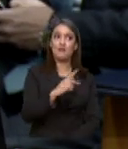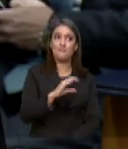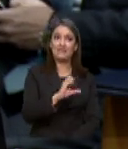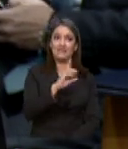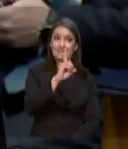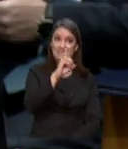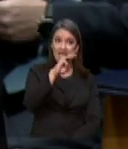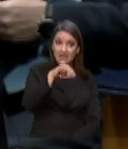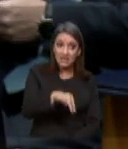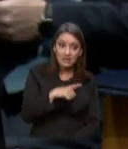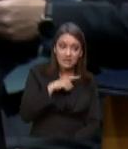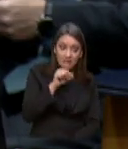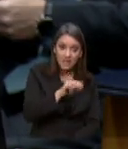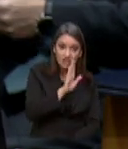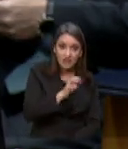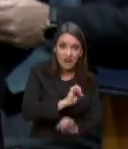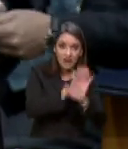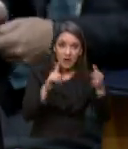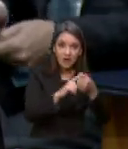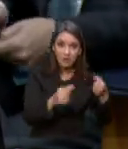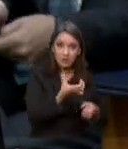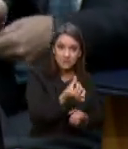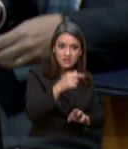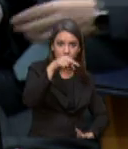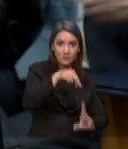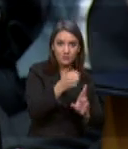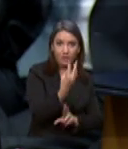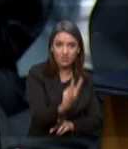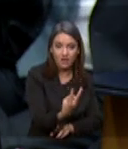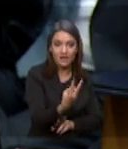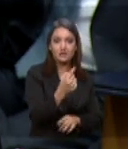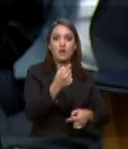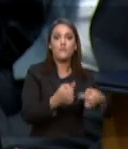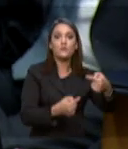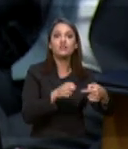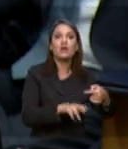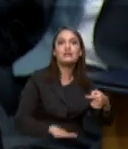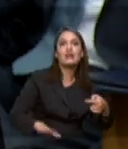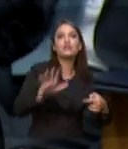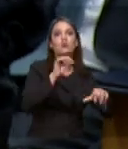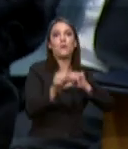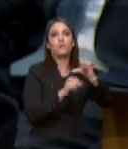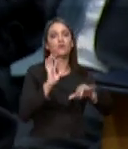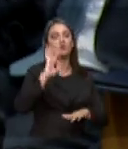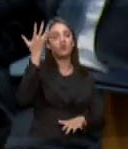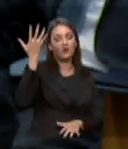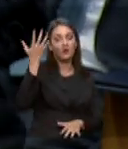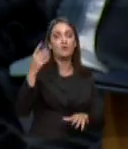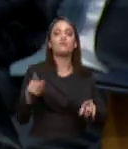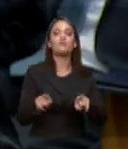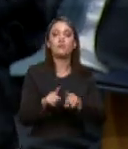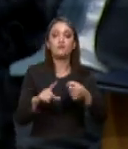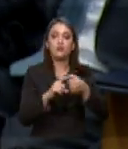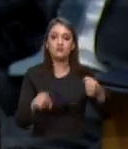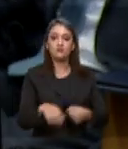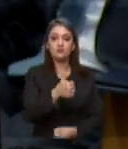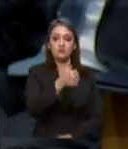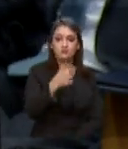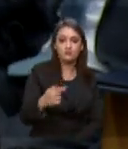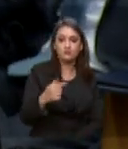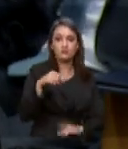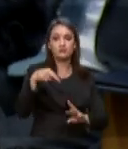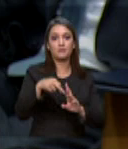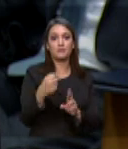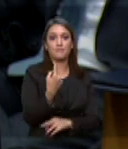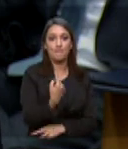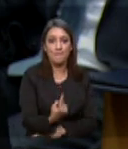está previsto expressamente, não apenas no artigo 6º, inciso 3º, da Política Nacional de Mudança do Clima, mas também no artigo 17, inciso